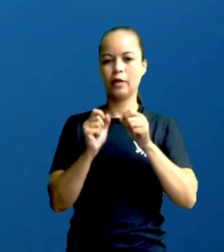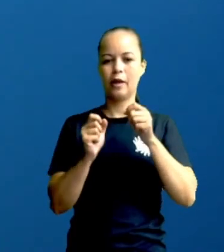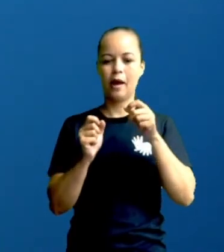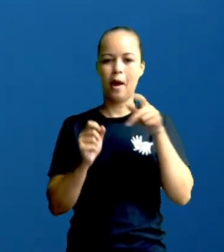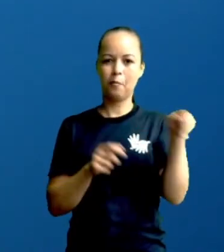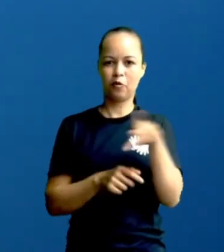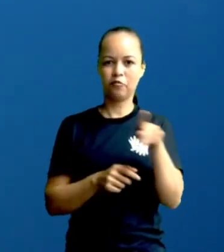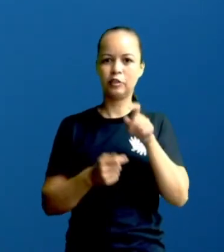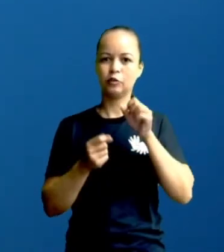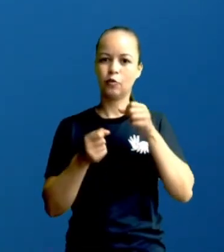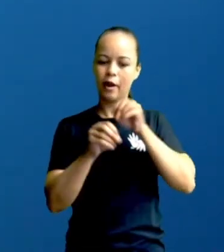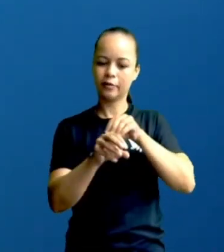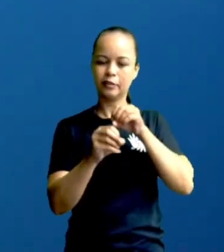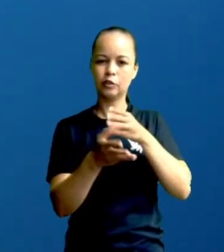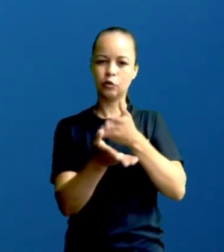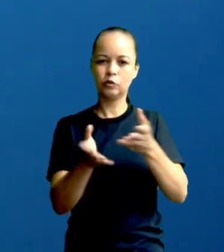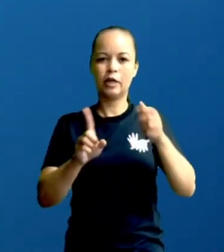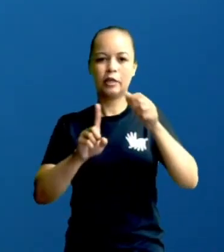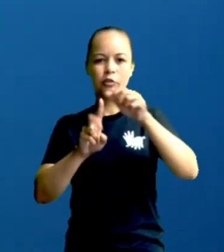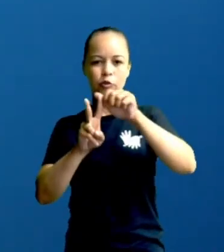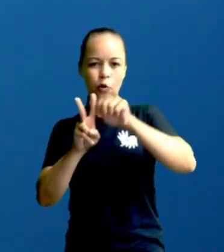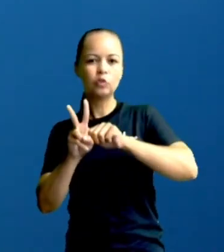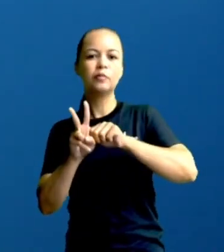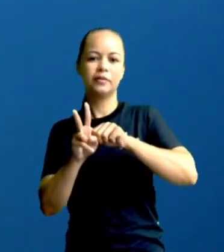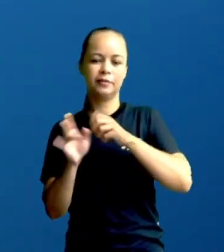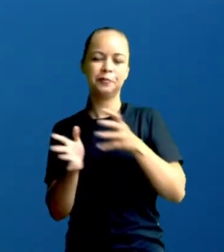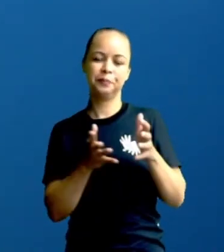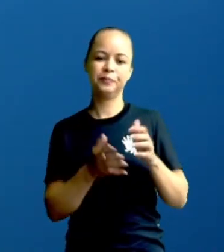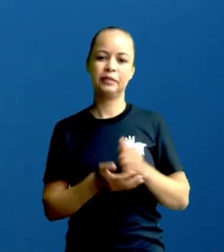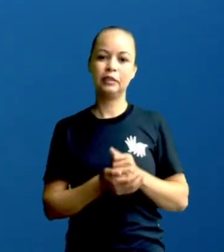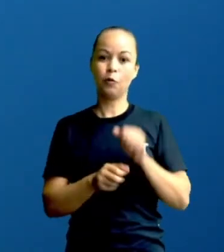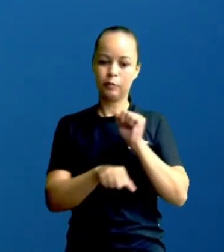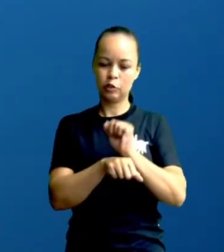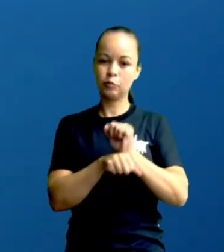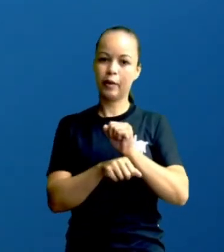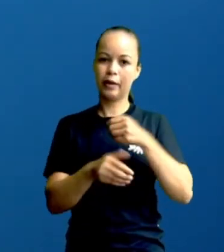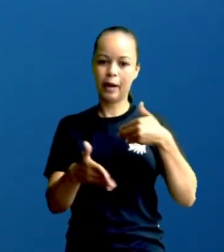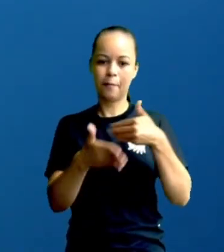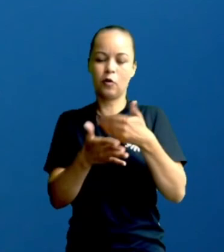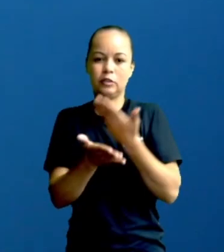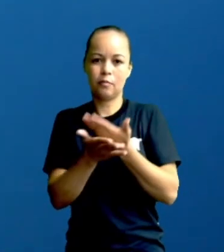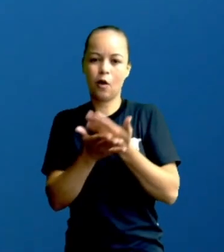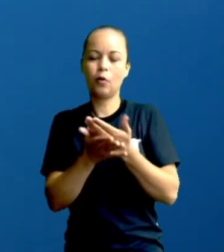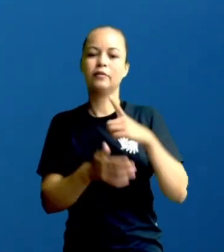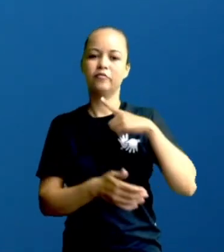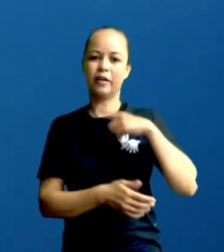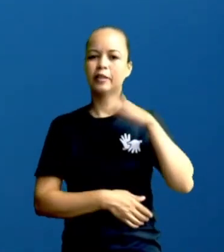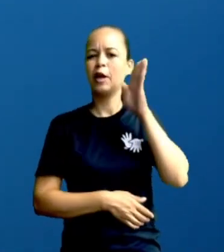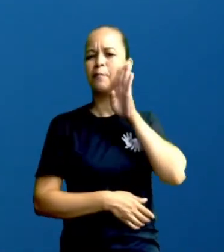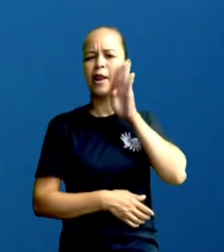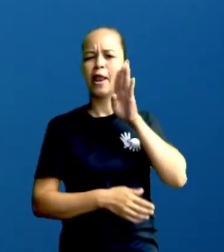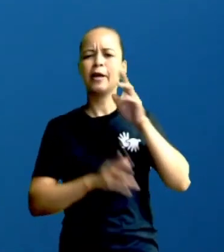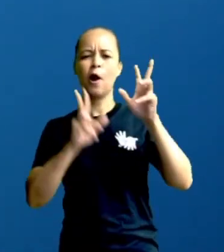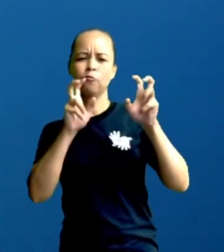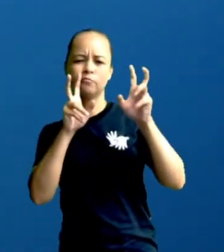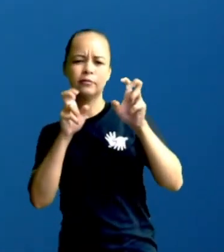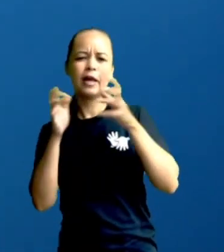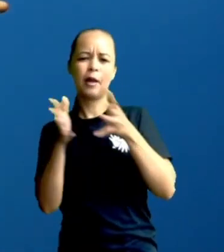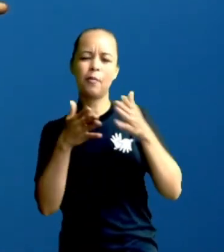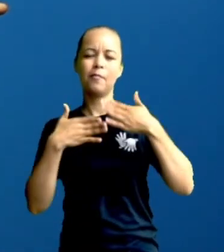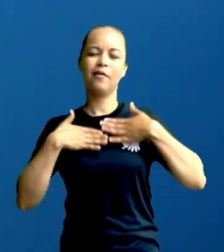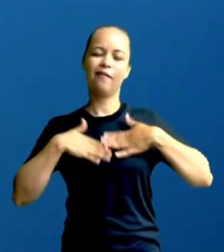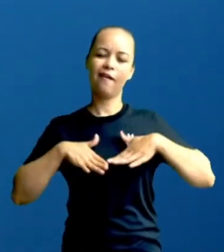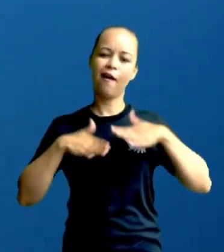esses 2 meses. Ok? Então, ó, me aguarda na próxima aula que a gente tem um assunto muito massa, muito tranquilão,